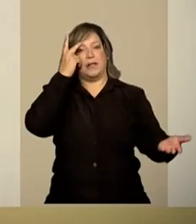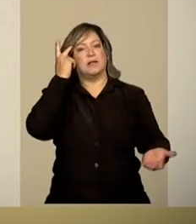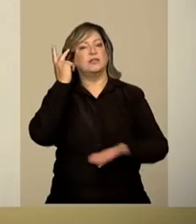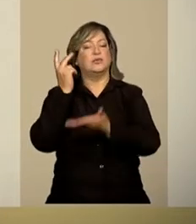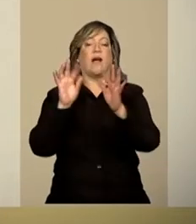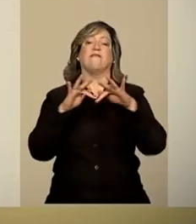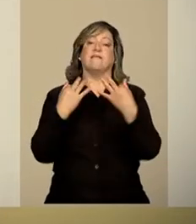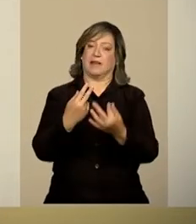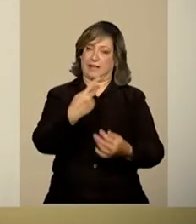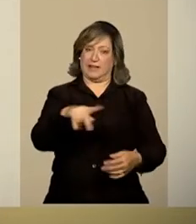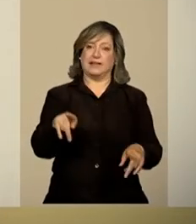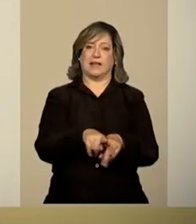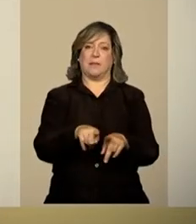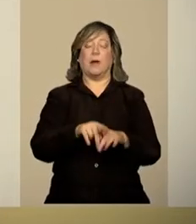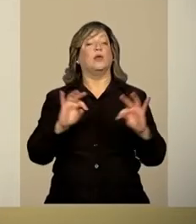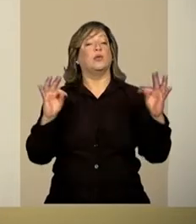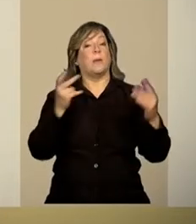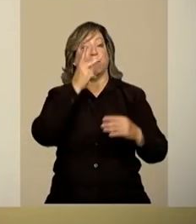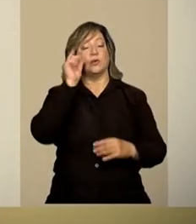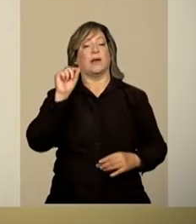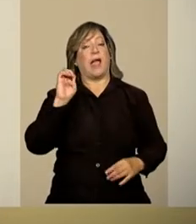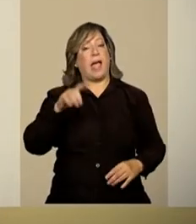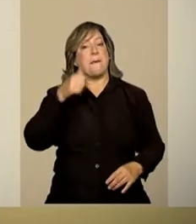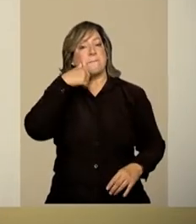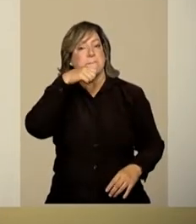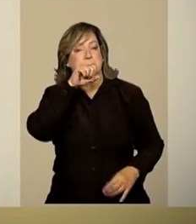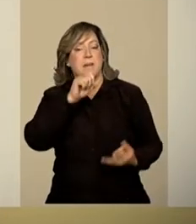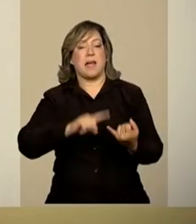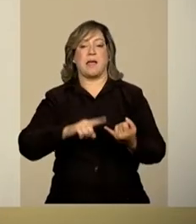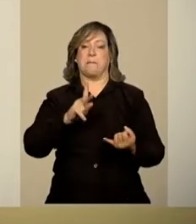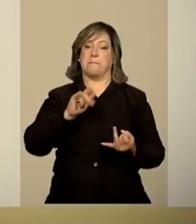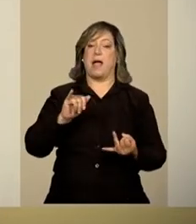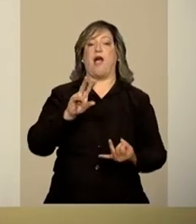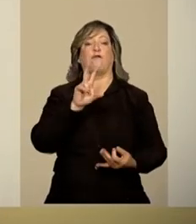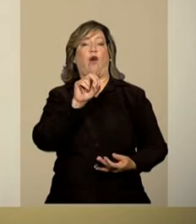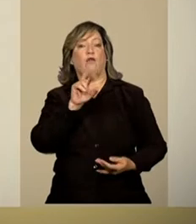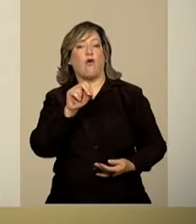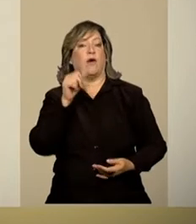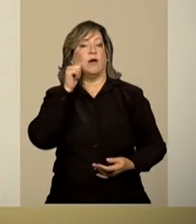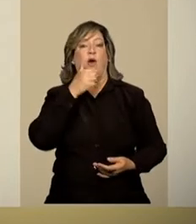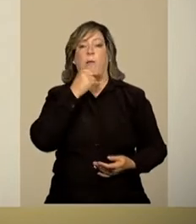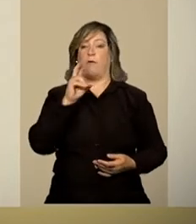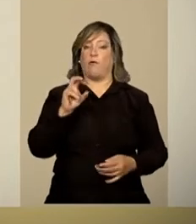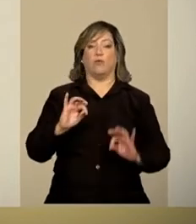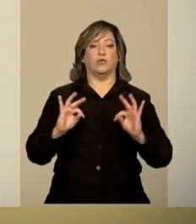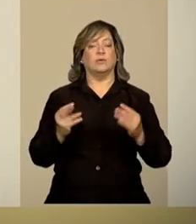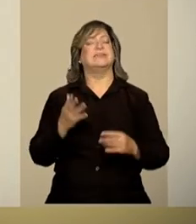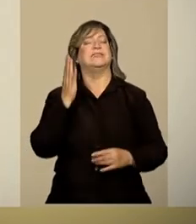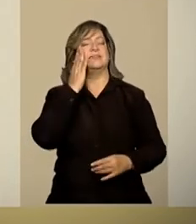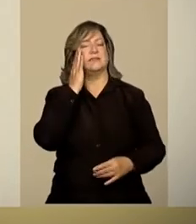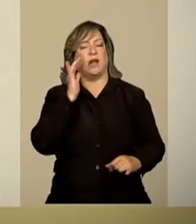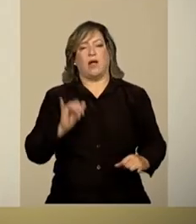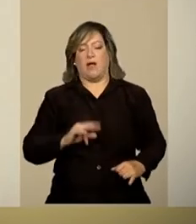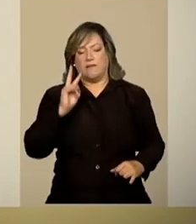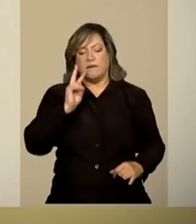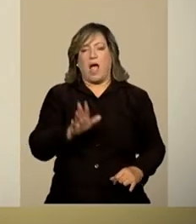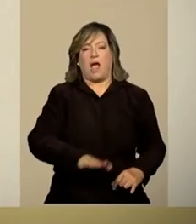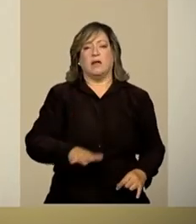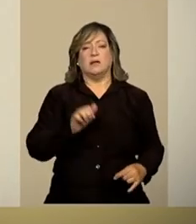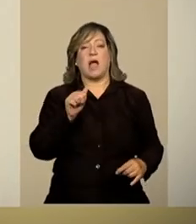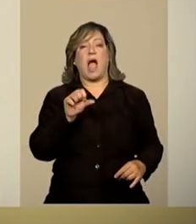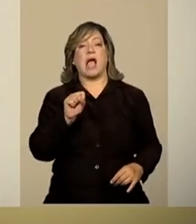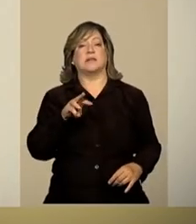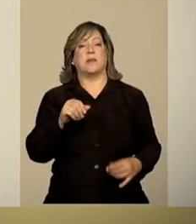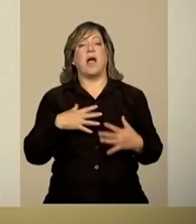paciente da família dele todo mundo que é mãe pai o avô ou avó sabe o sofrimento que é ver uma criança